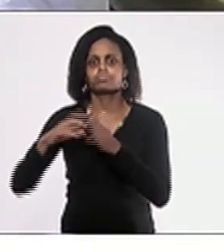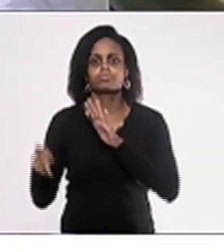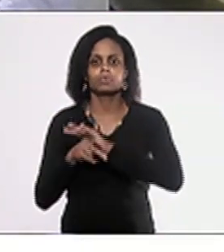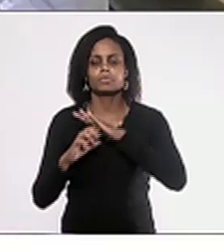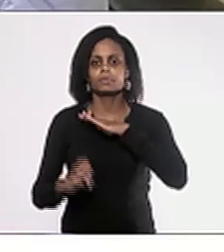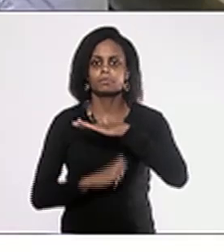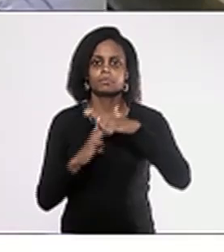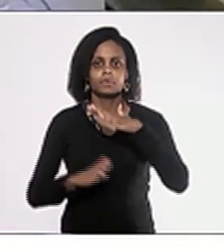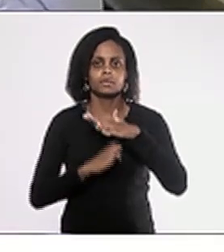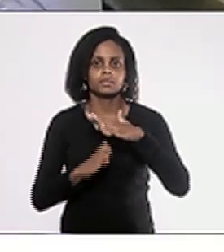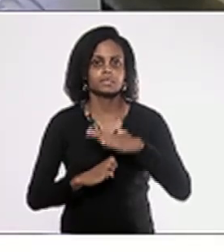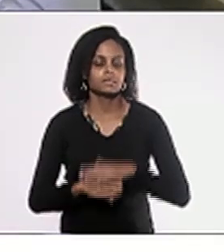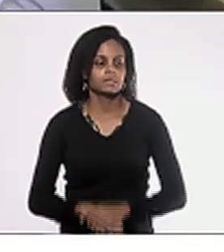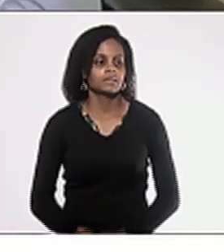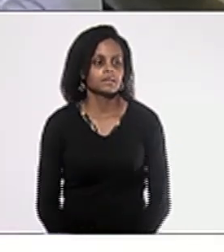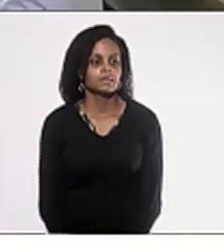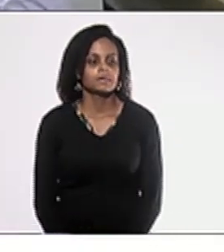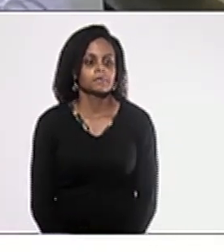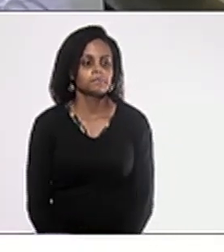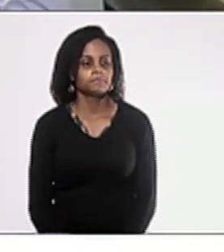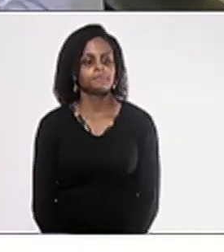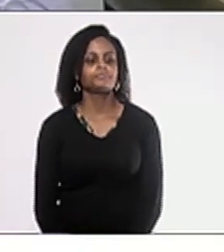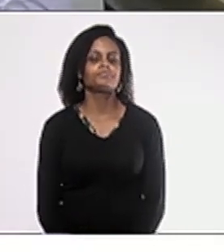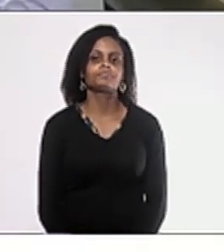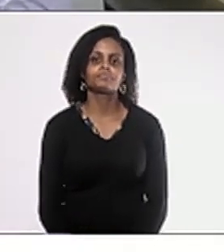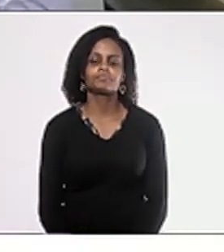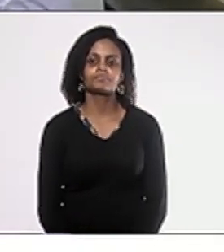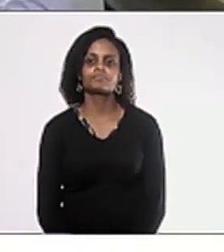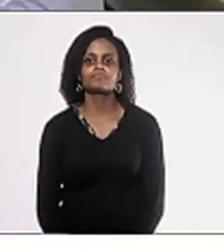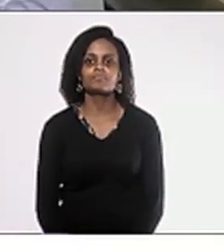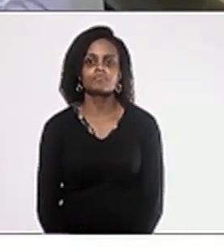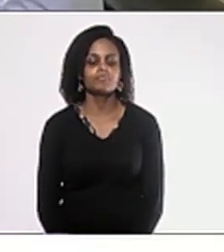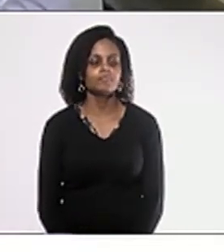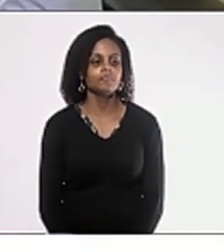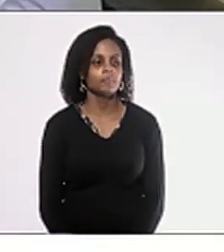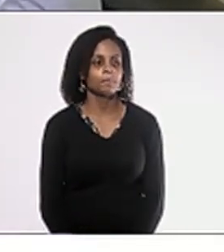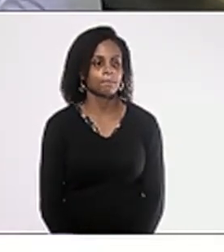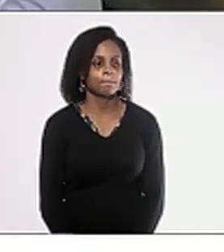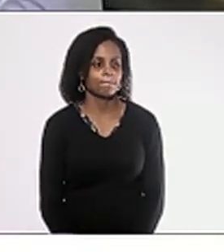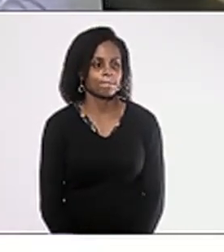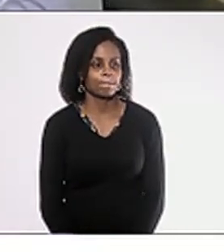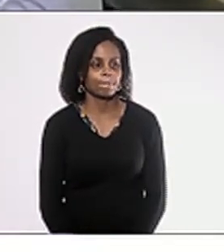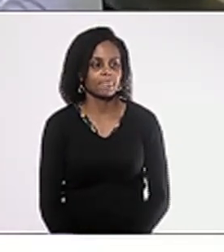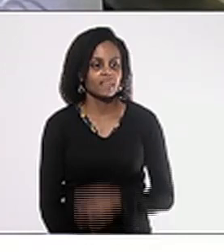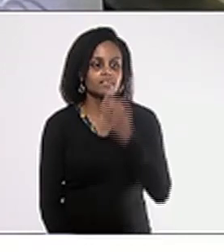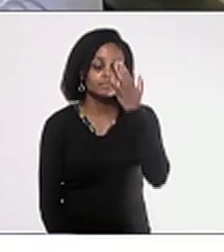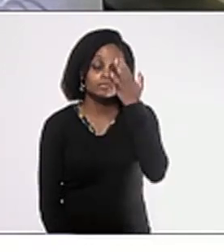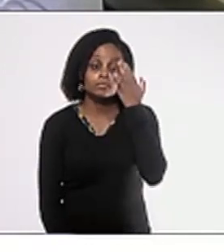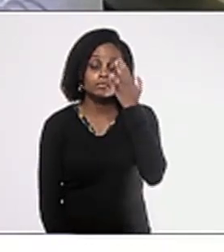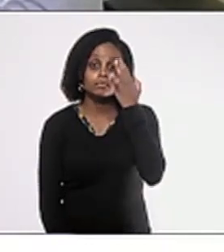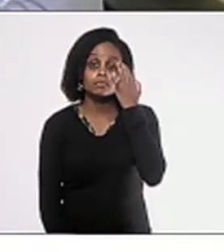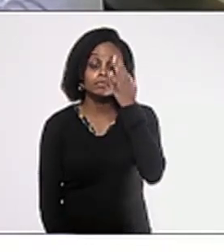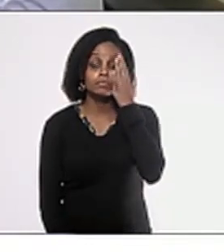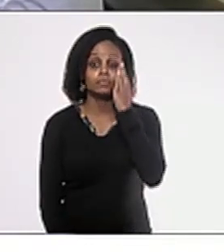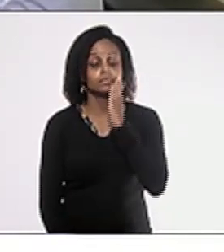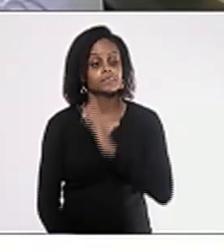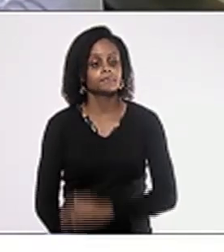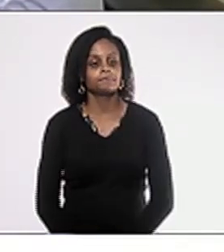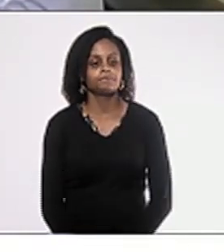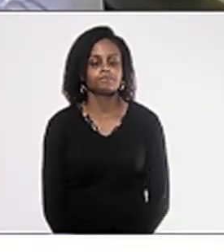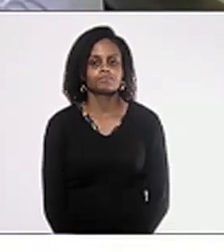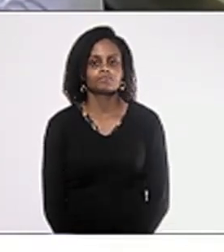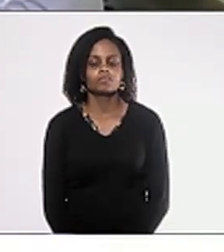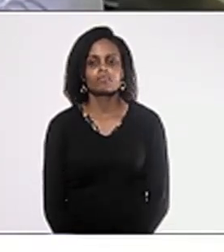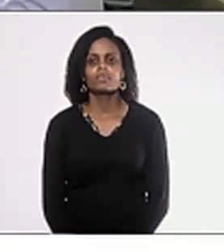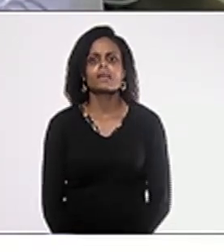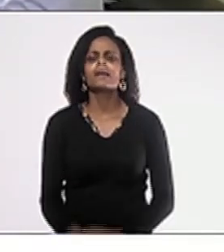é referente à região da AP5, da área de atuação da Zona Oeste mais? Você falou que foi Zona Oeste. Zona Oeste. Mas